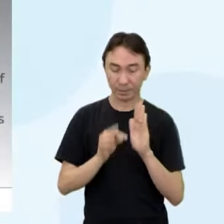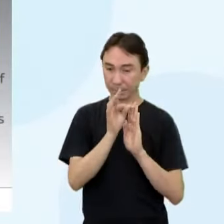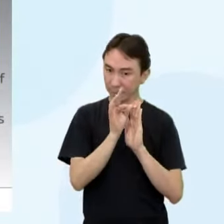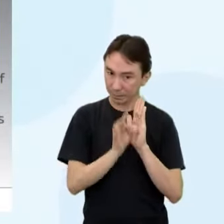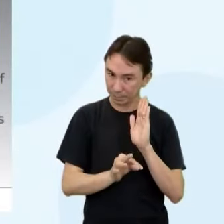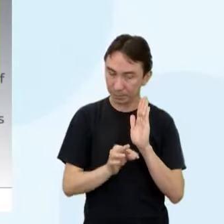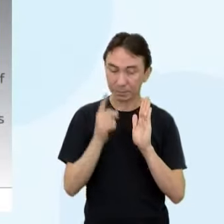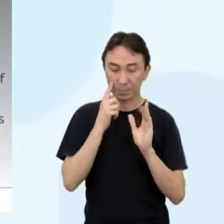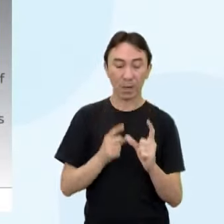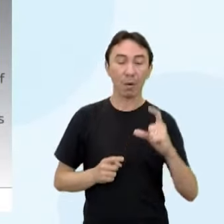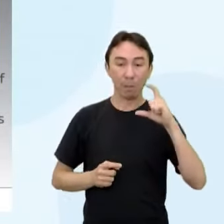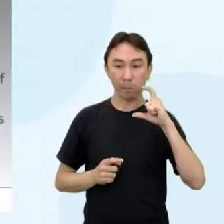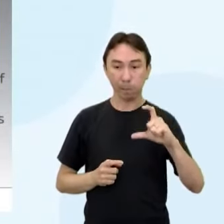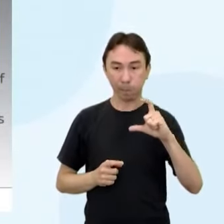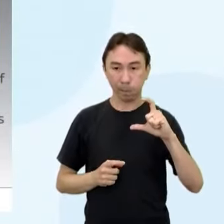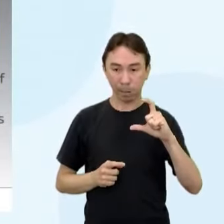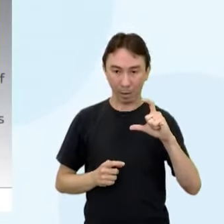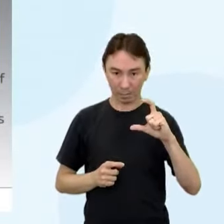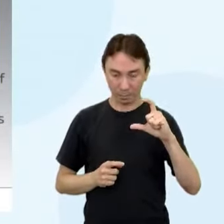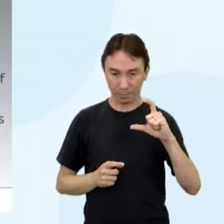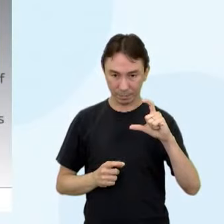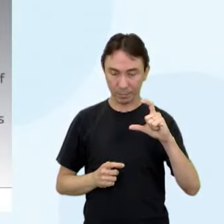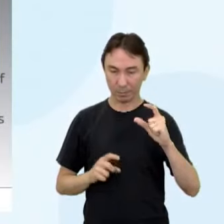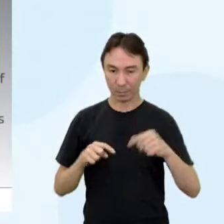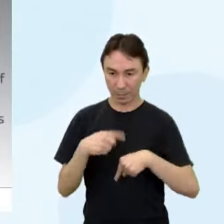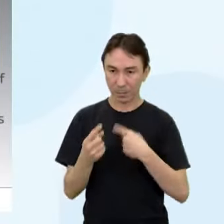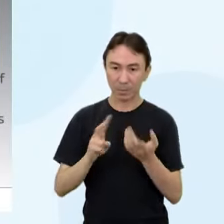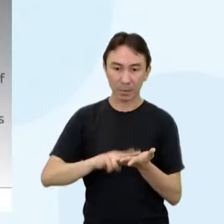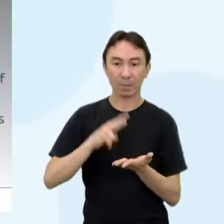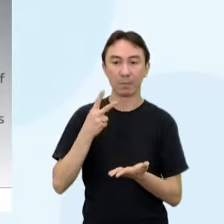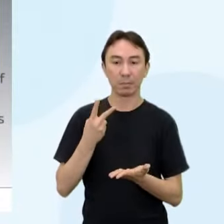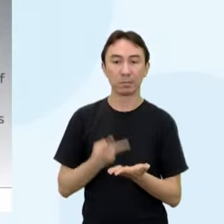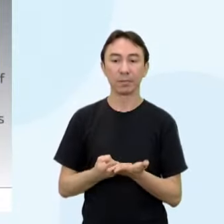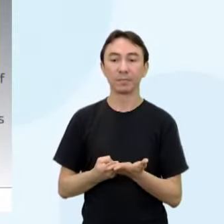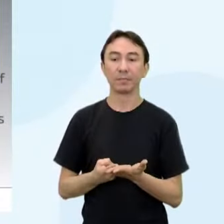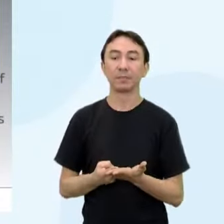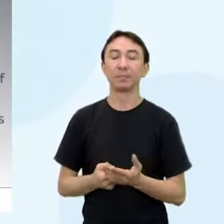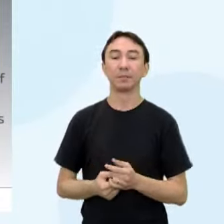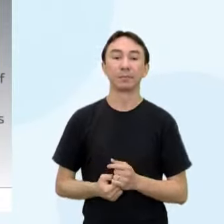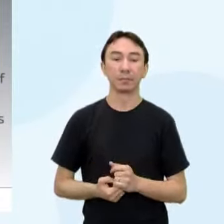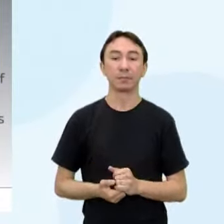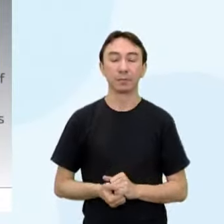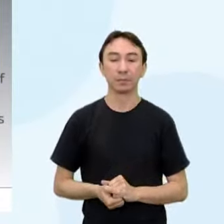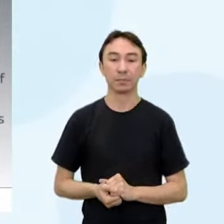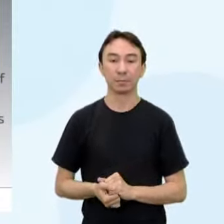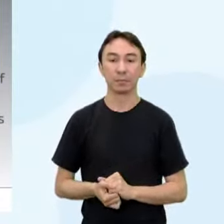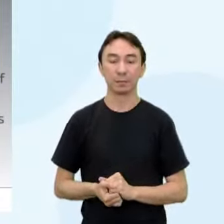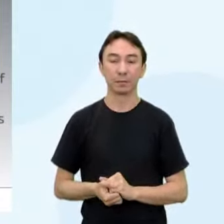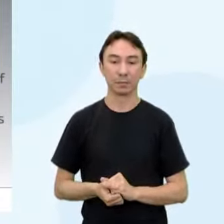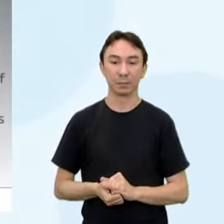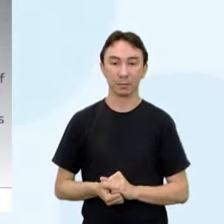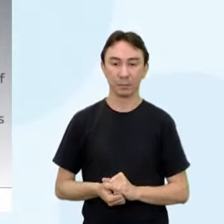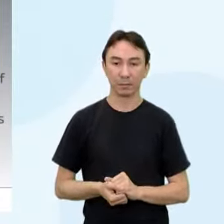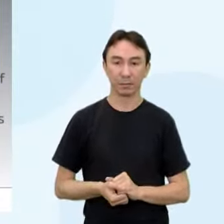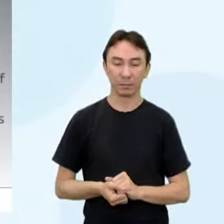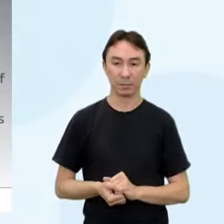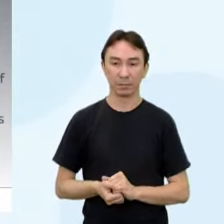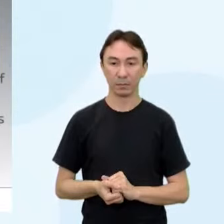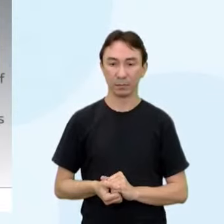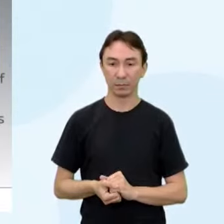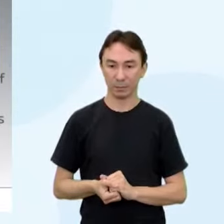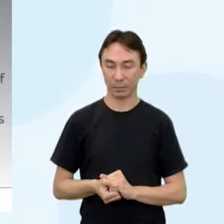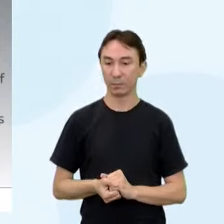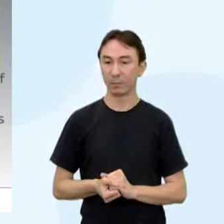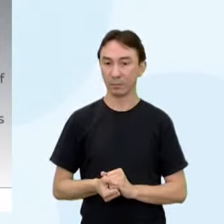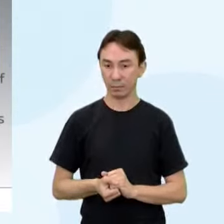to question its status as a planet after discovering that there were many objects of similar size